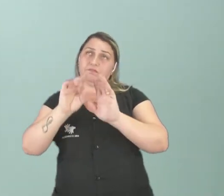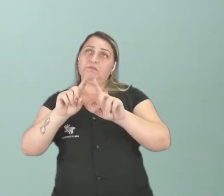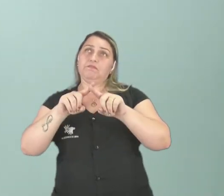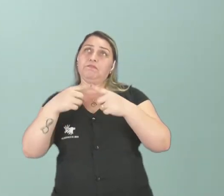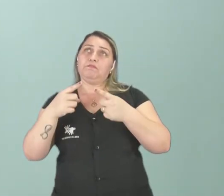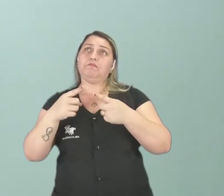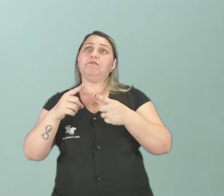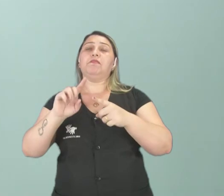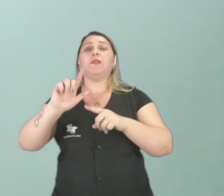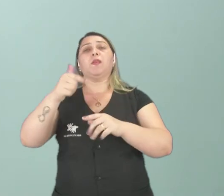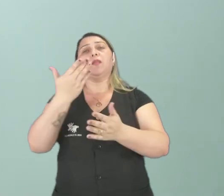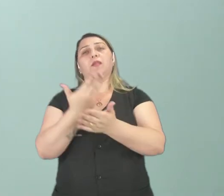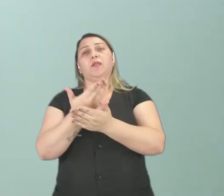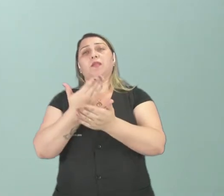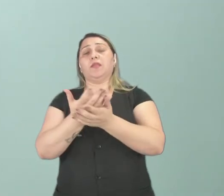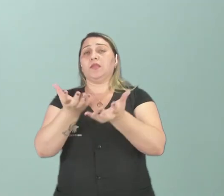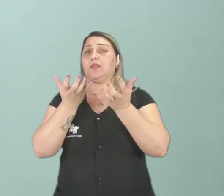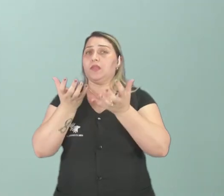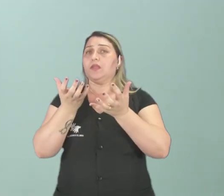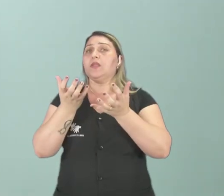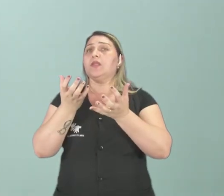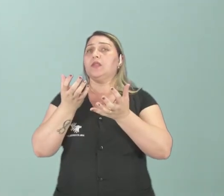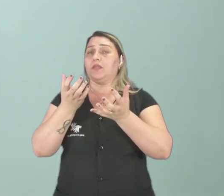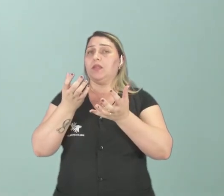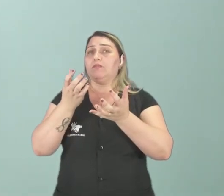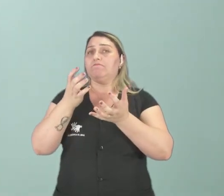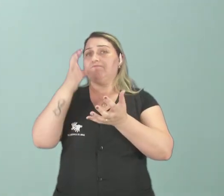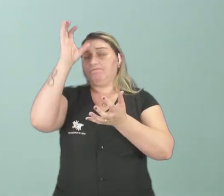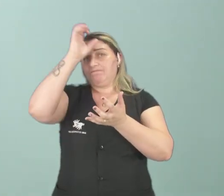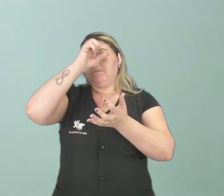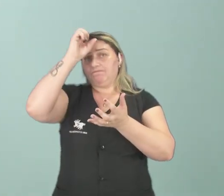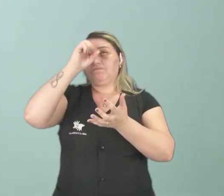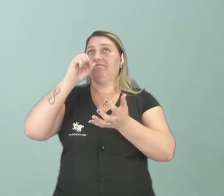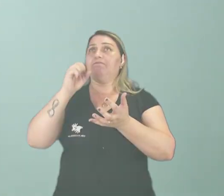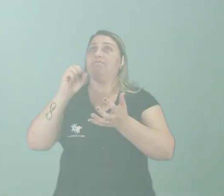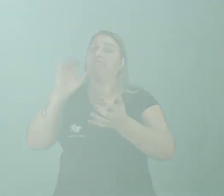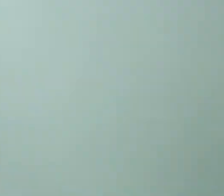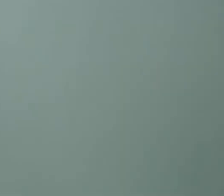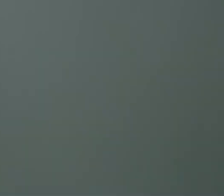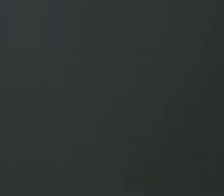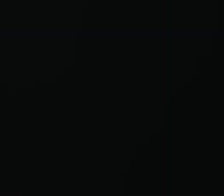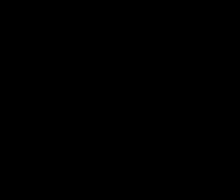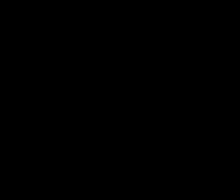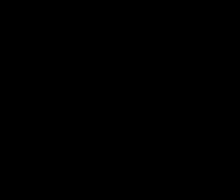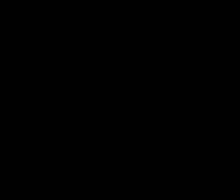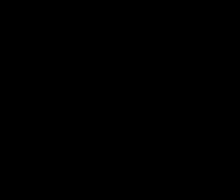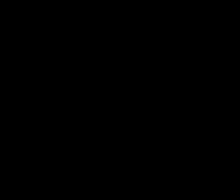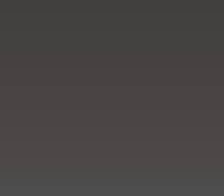mas qualquer uma outra aula que vocês queiram ter acesso, ok? Então, hasta la próxima.